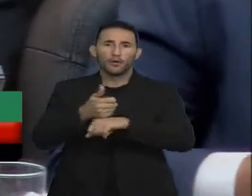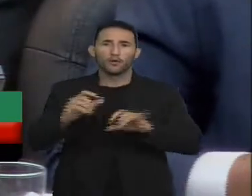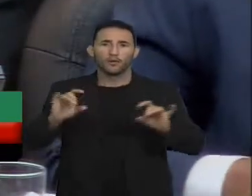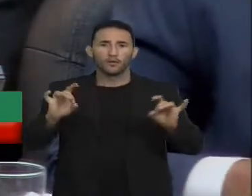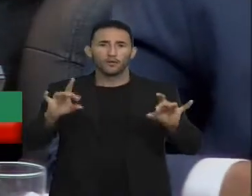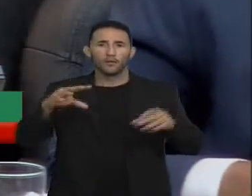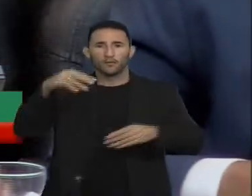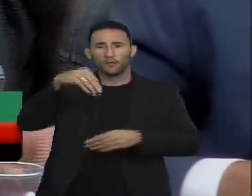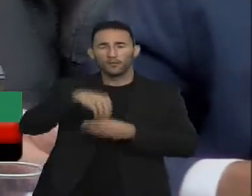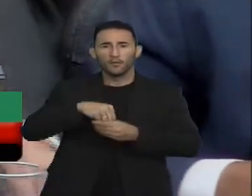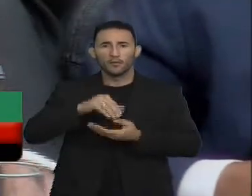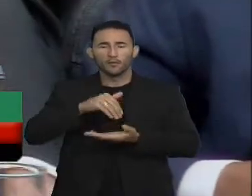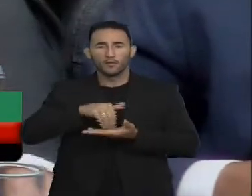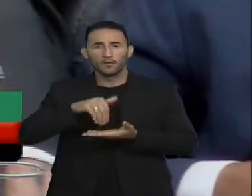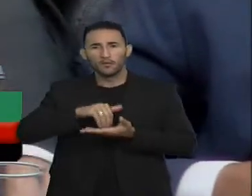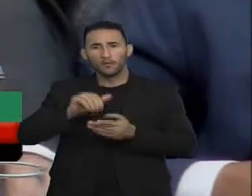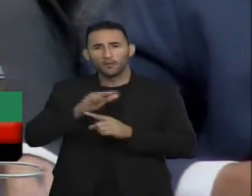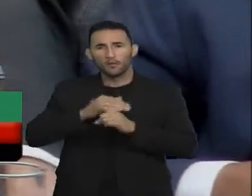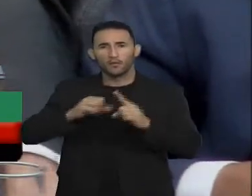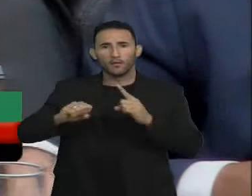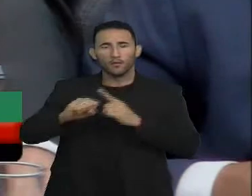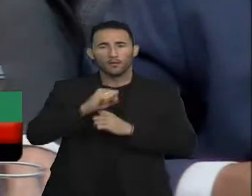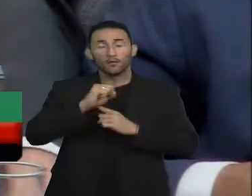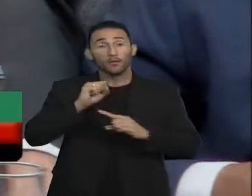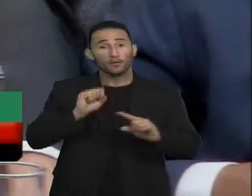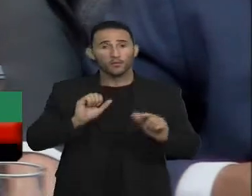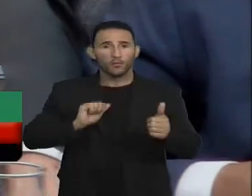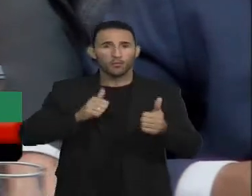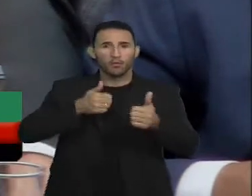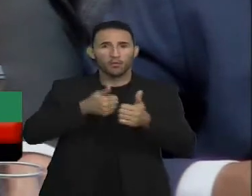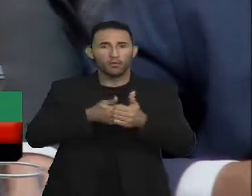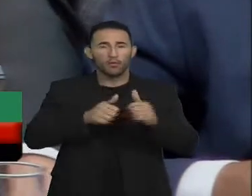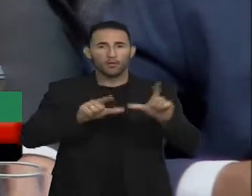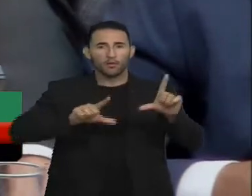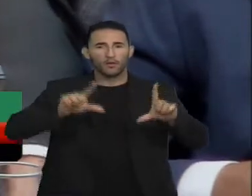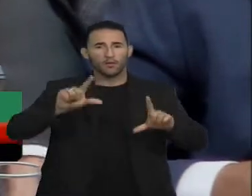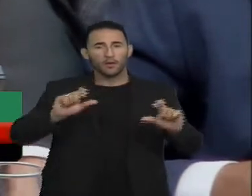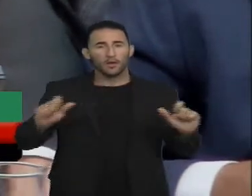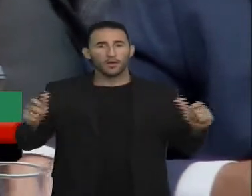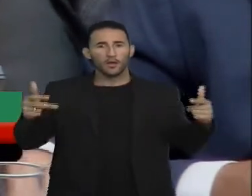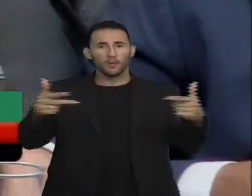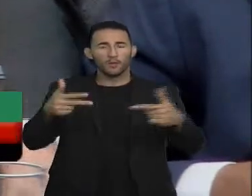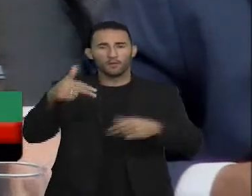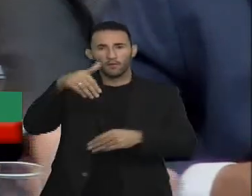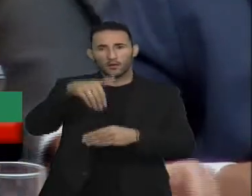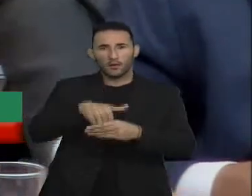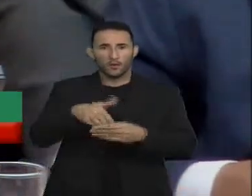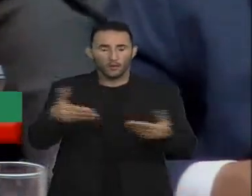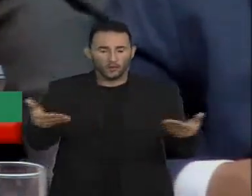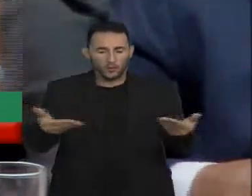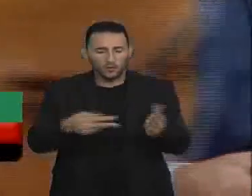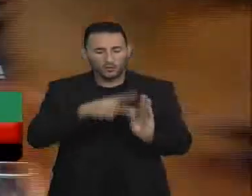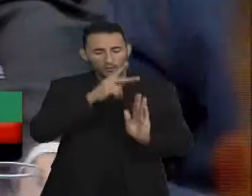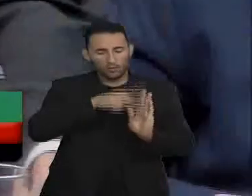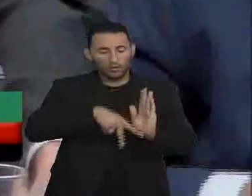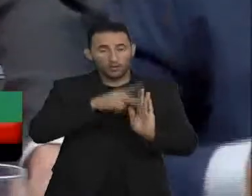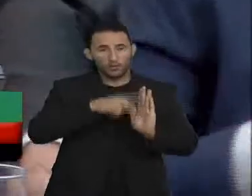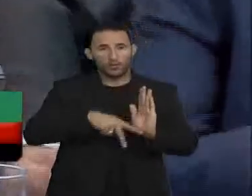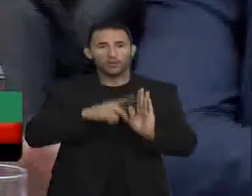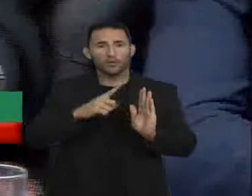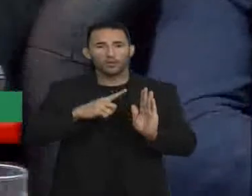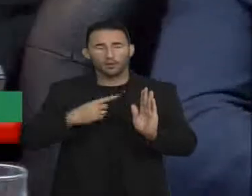secretaria que estão acompanhando pela TV Câmara a votação desse projeto. Eles